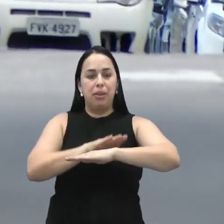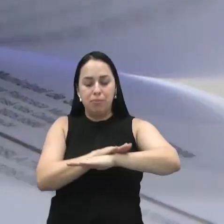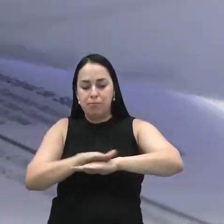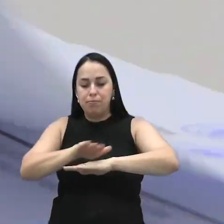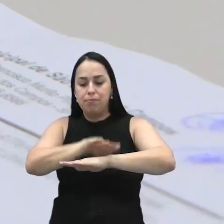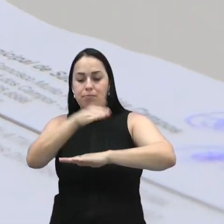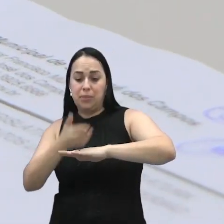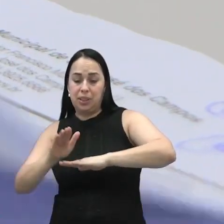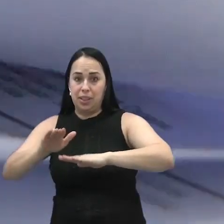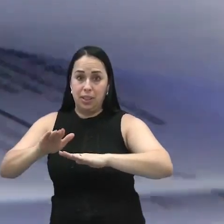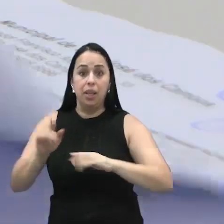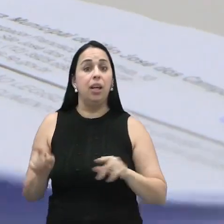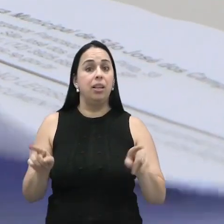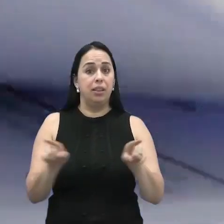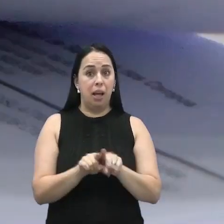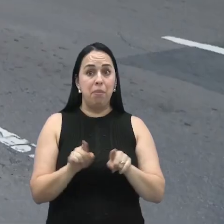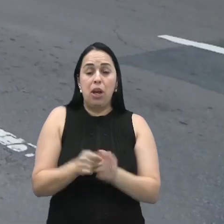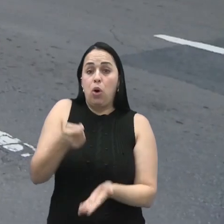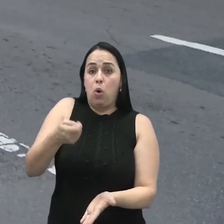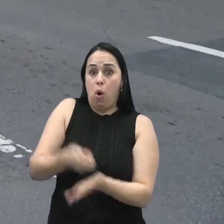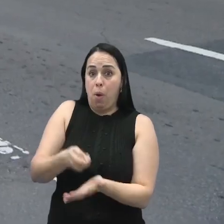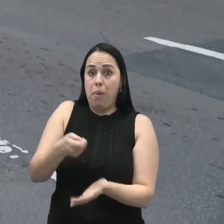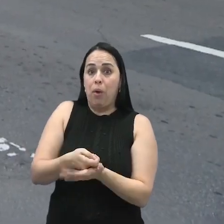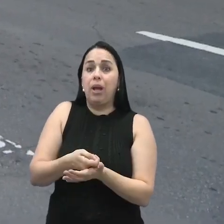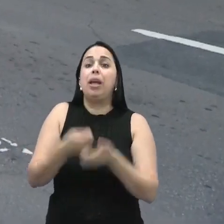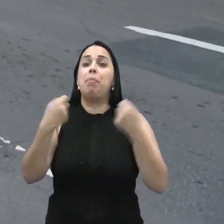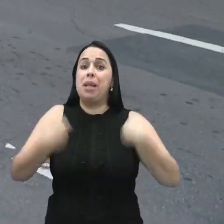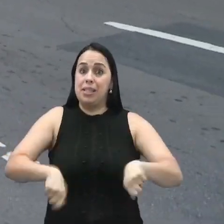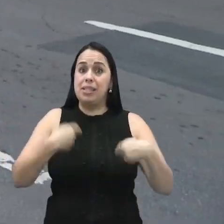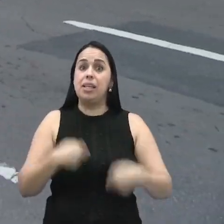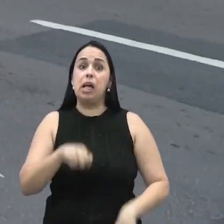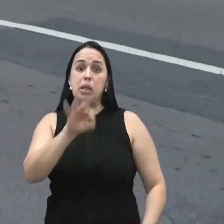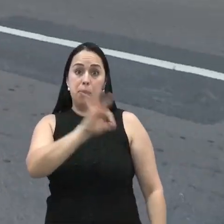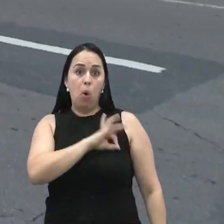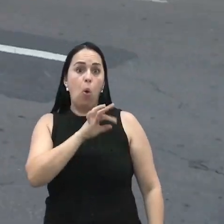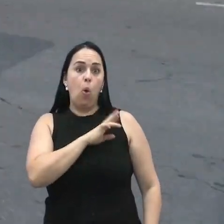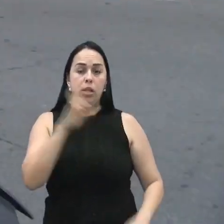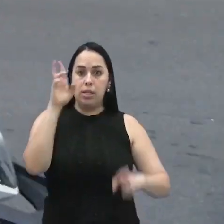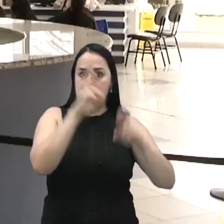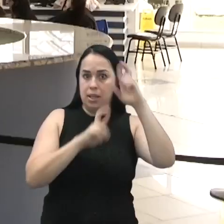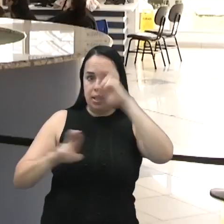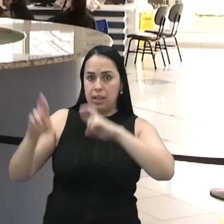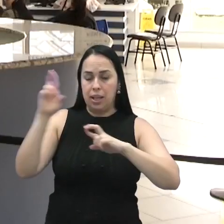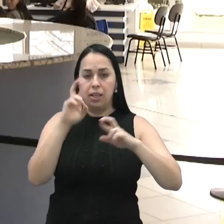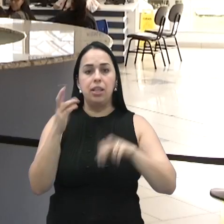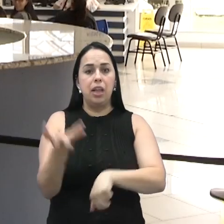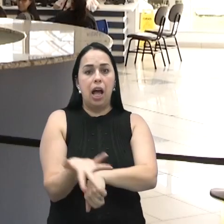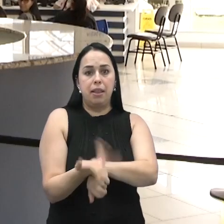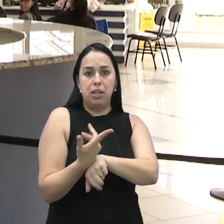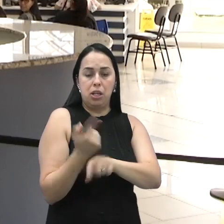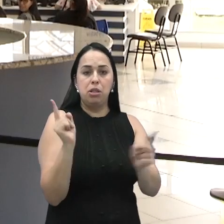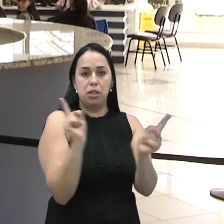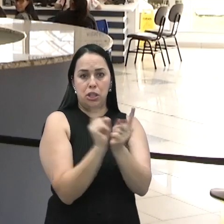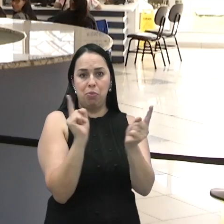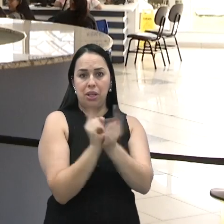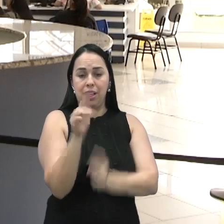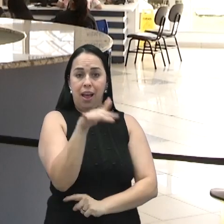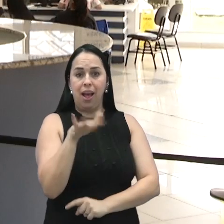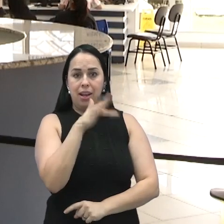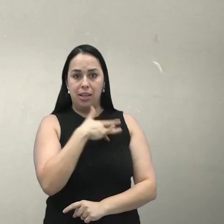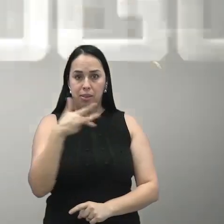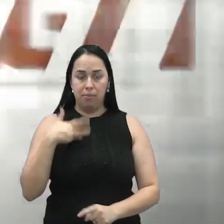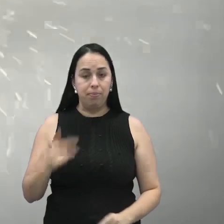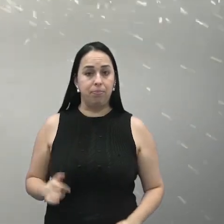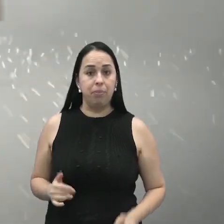lombadas. Outras solicitações cobraram aumento de rondas policiais em alguns bairros e agilidade nos atendimentos da